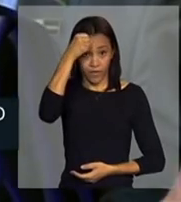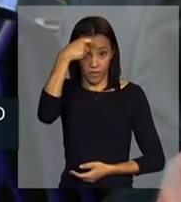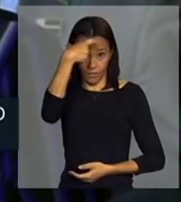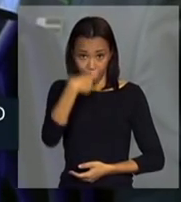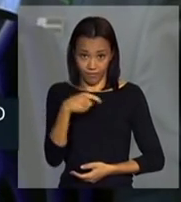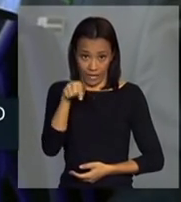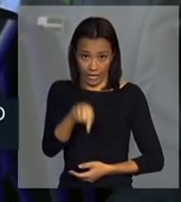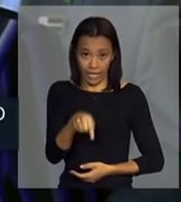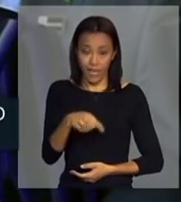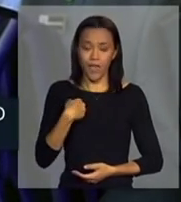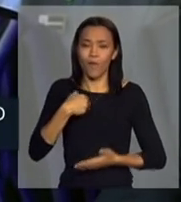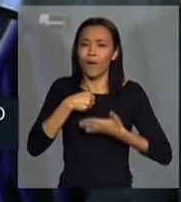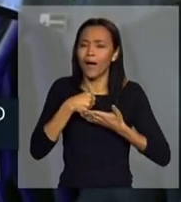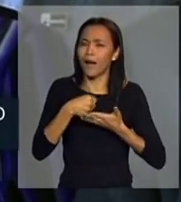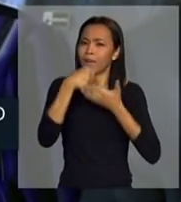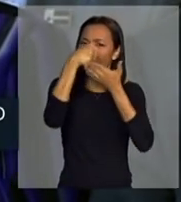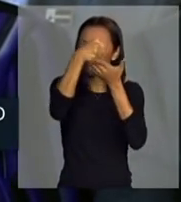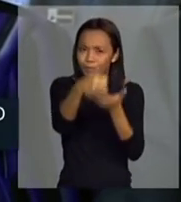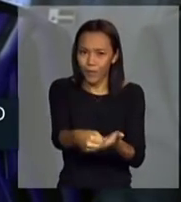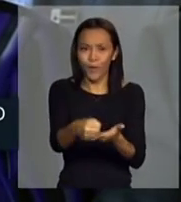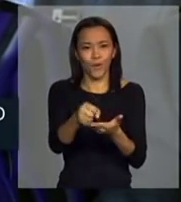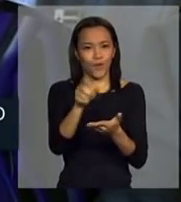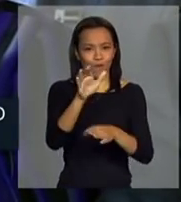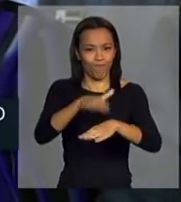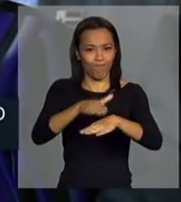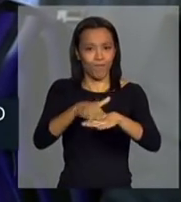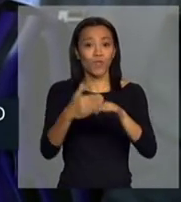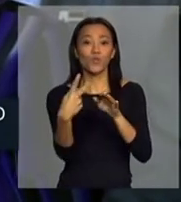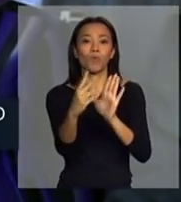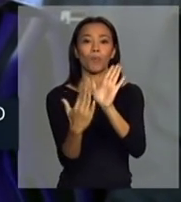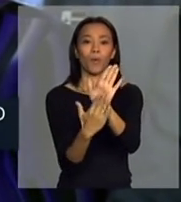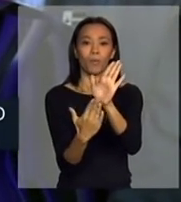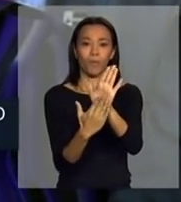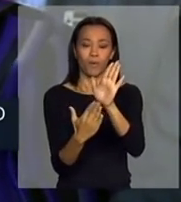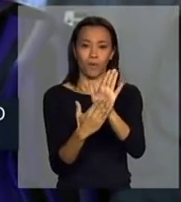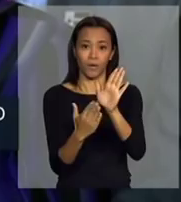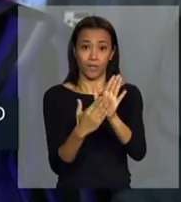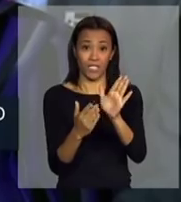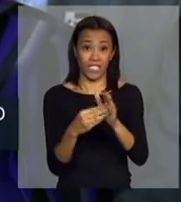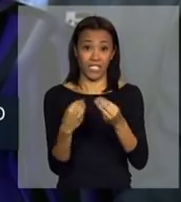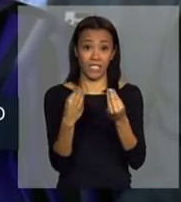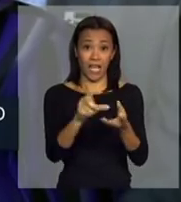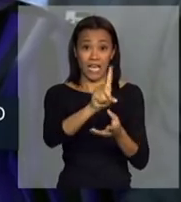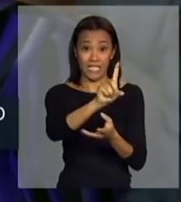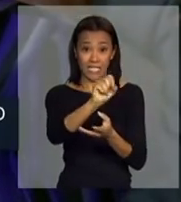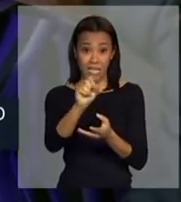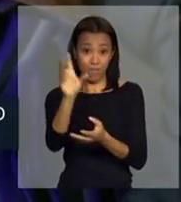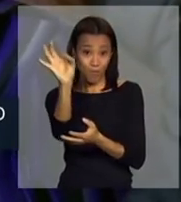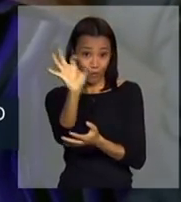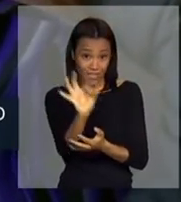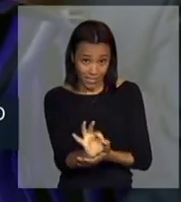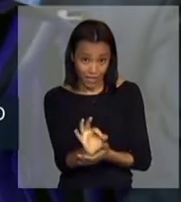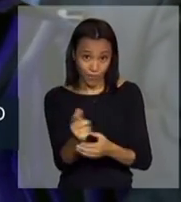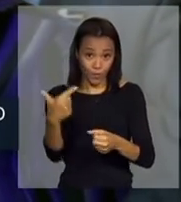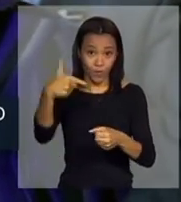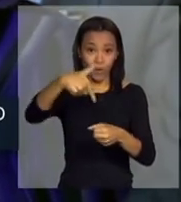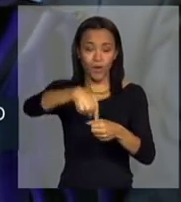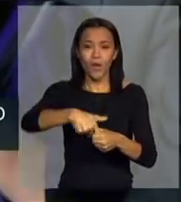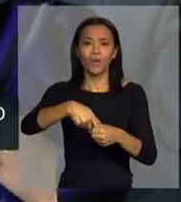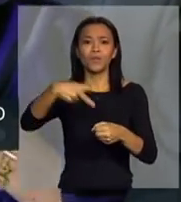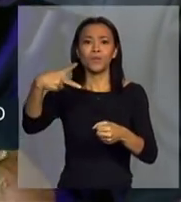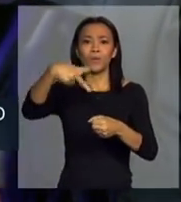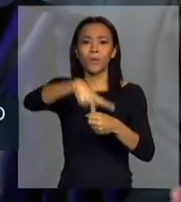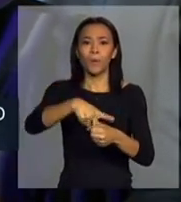apoio integralmente a proposta de Vossa Excelência de colocar 100% dos royalties do petróleo para a